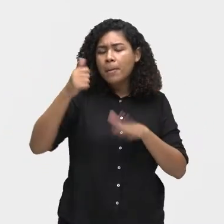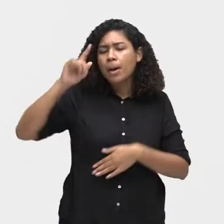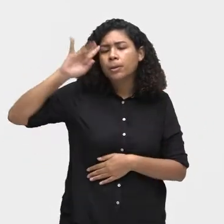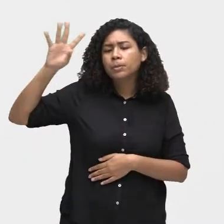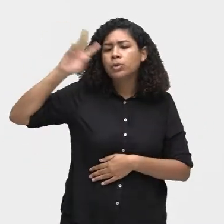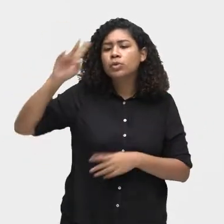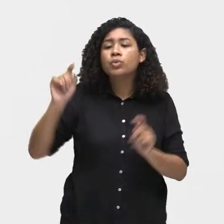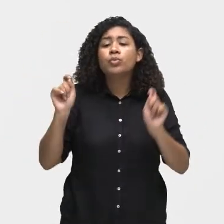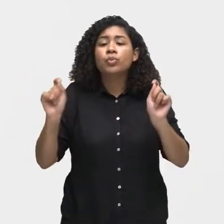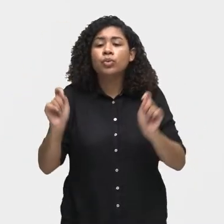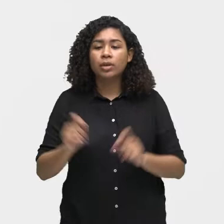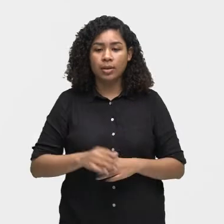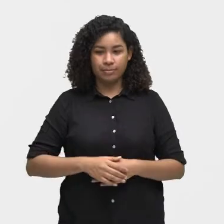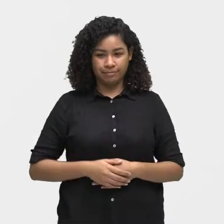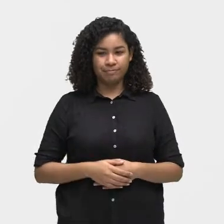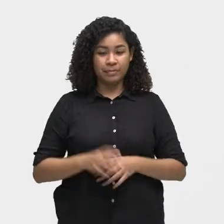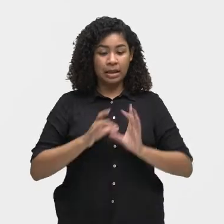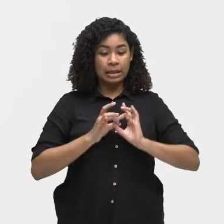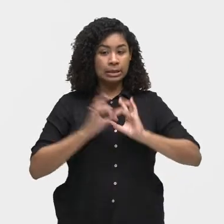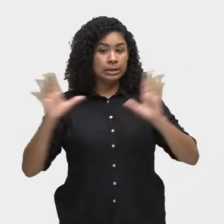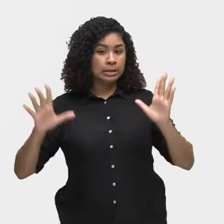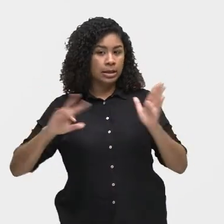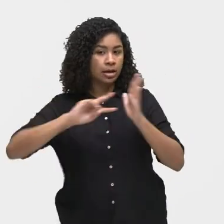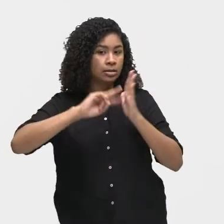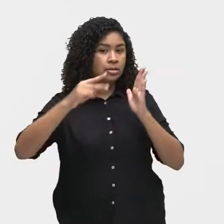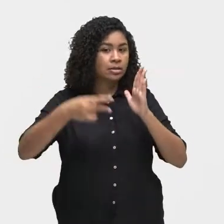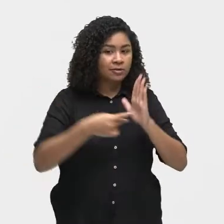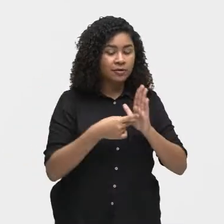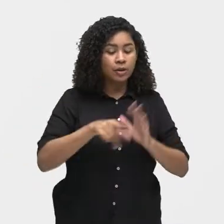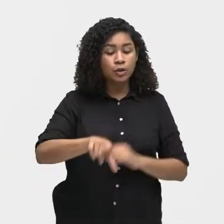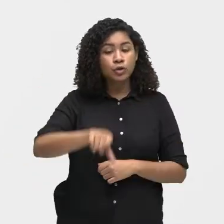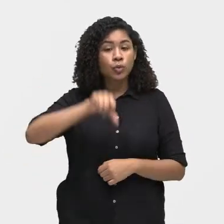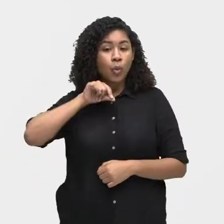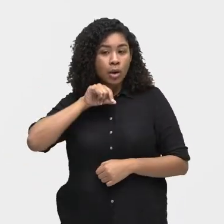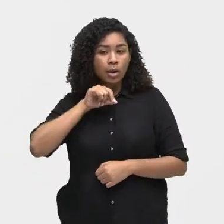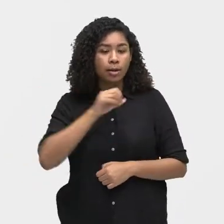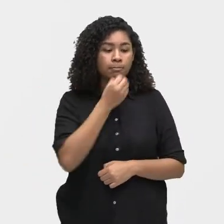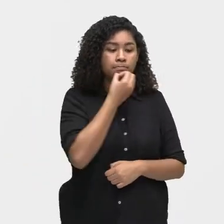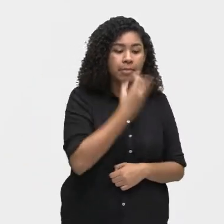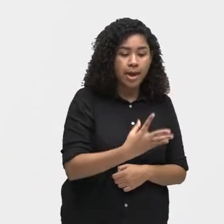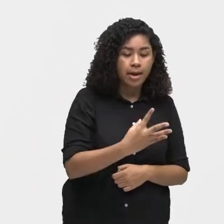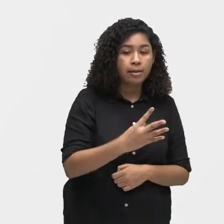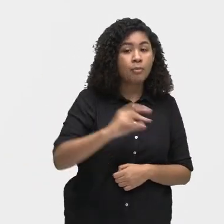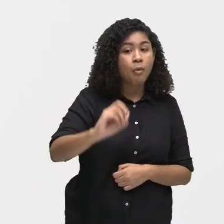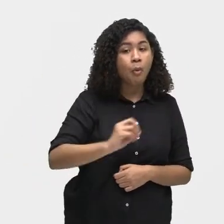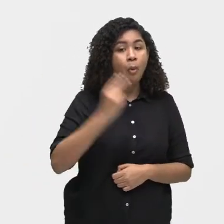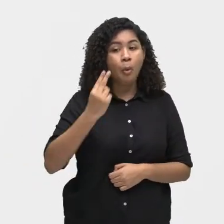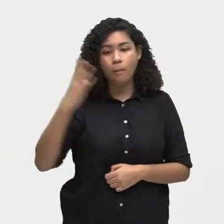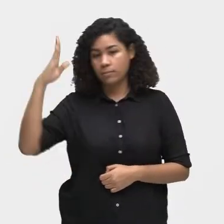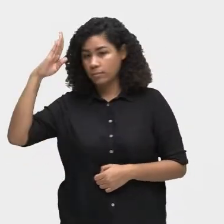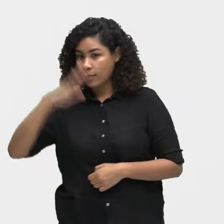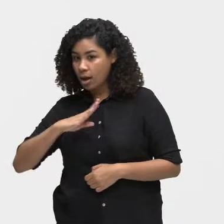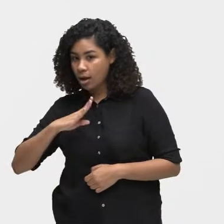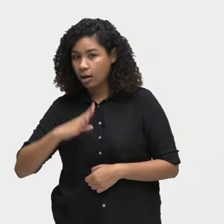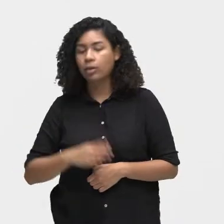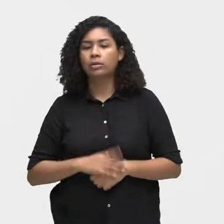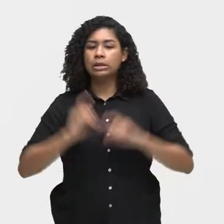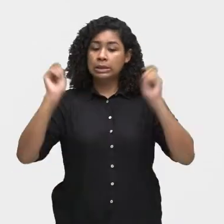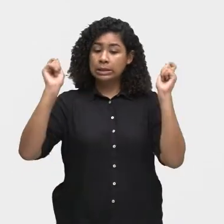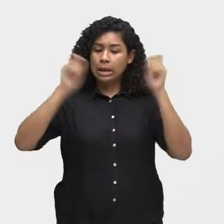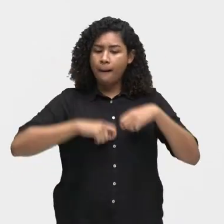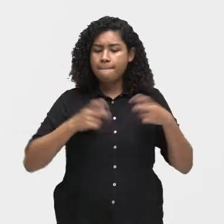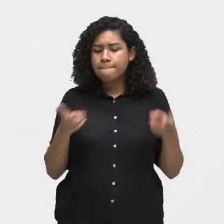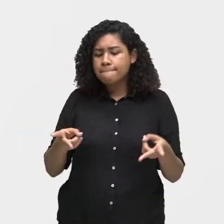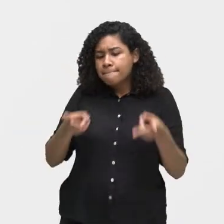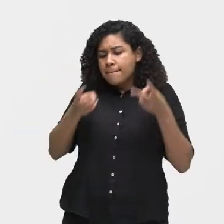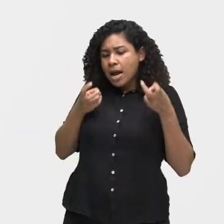pensar que a liberdade humana é fazer o bem ou fazer o mal. É a capacidade de distinguir aquilo